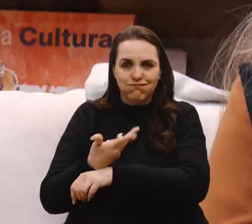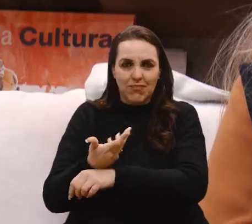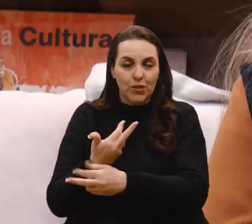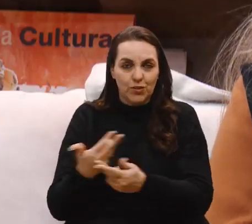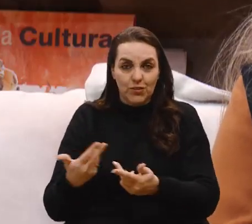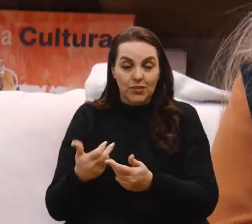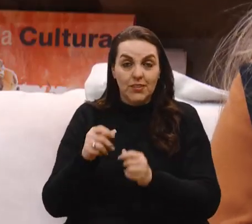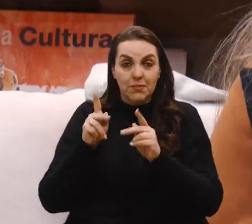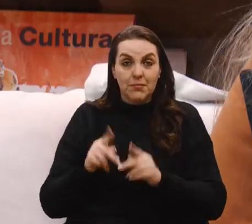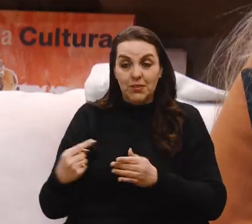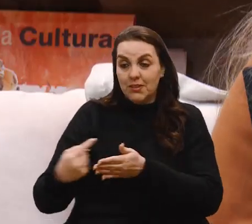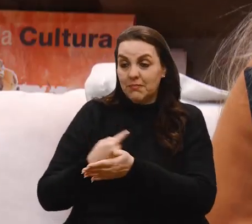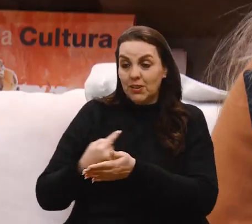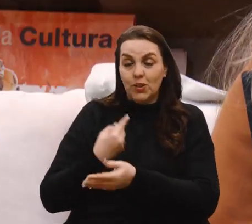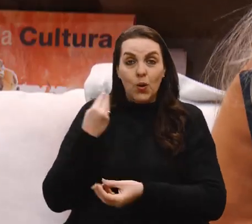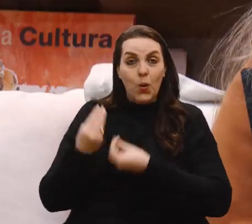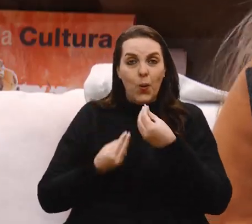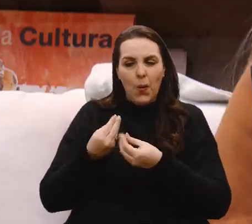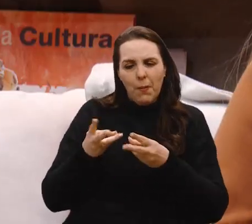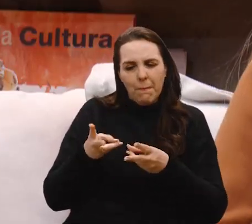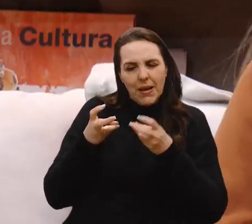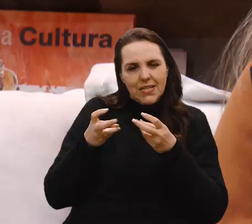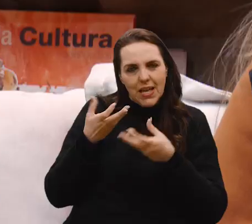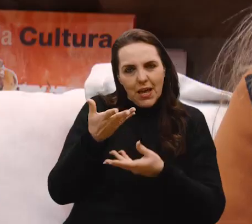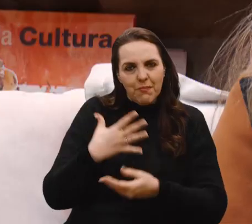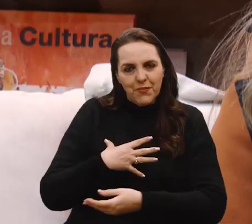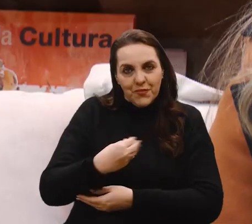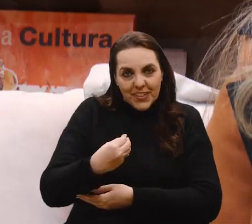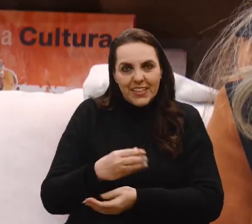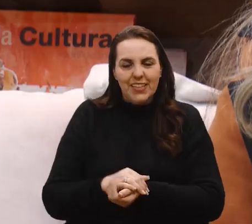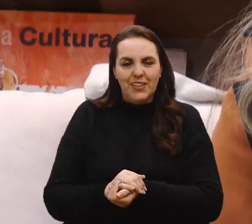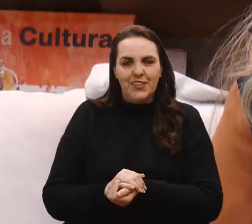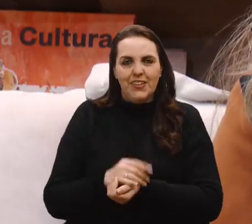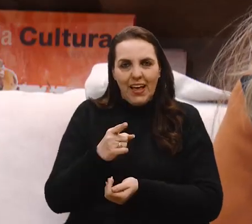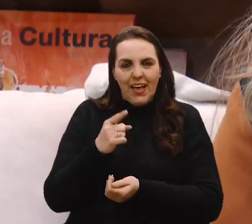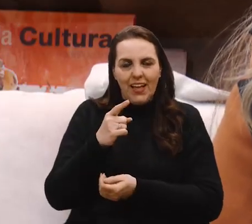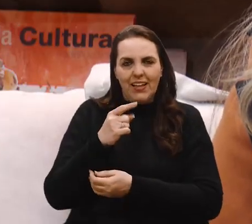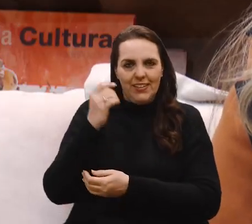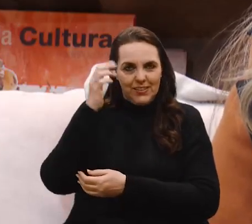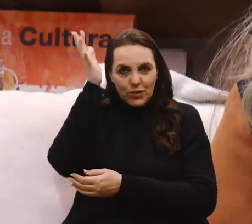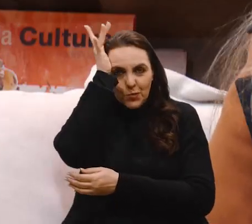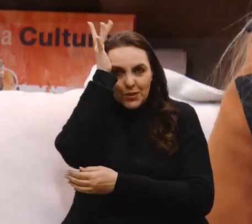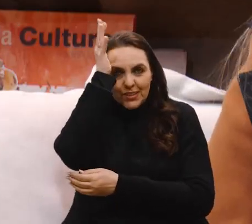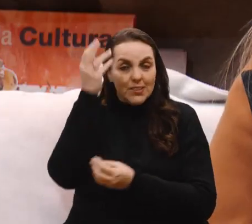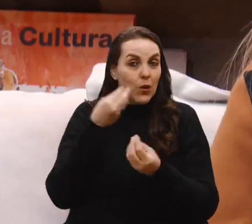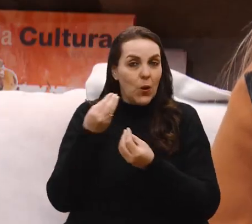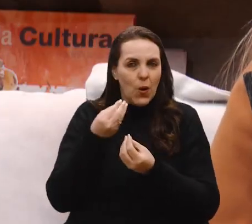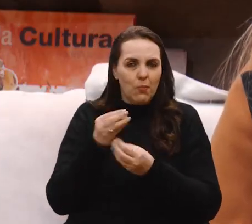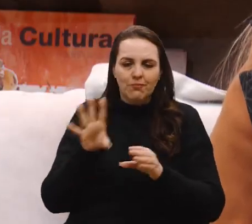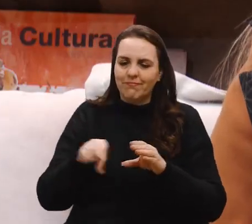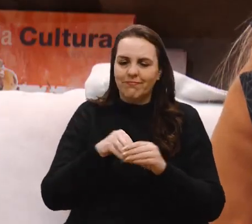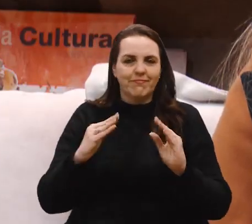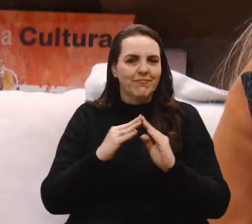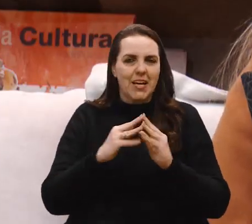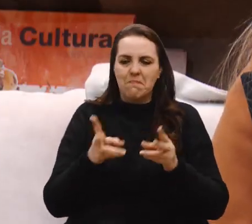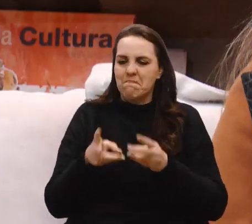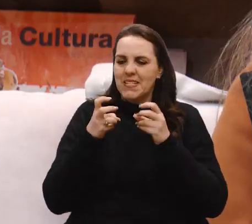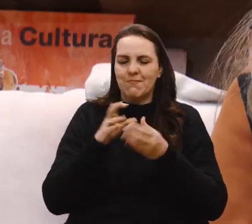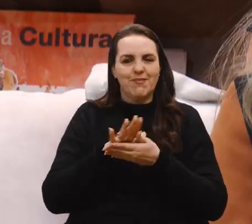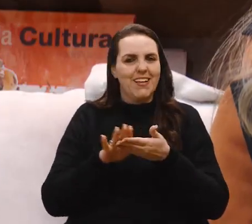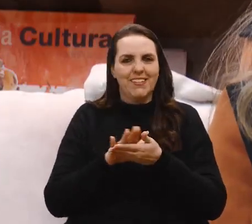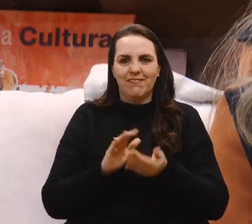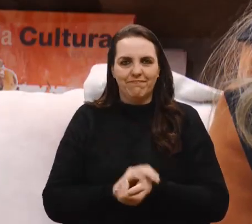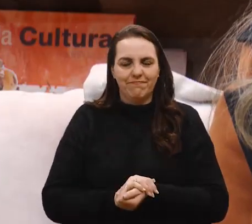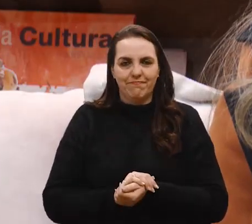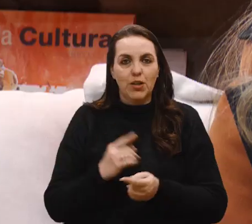pessoas perguntam como a gente notava, porque como é que a gente percebeu que o Pedro era superdotado em casa? Não percebemos, porque